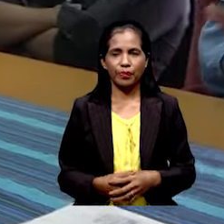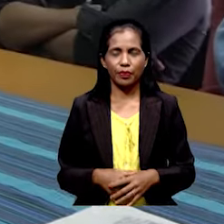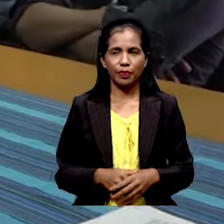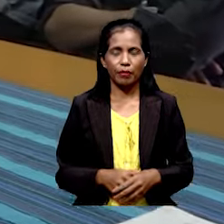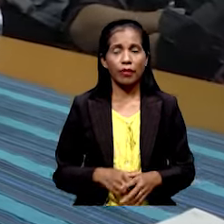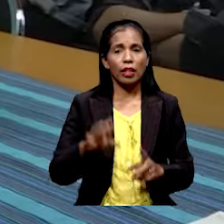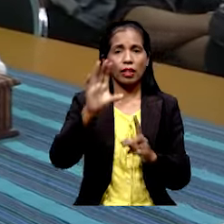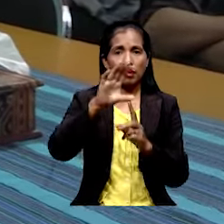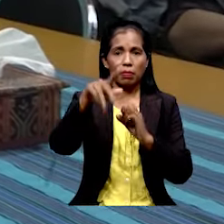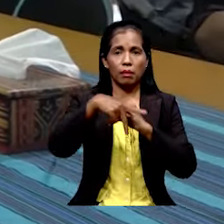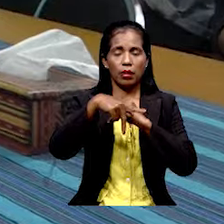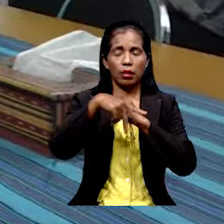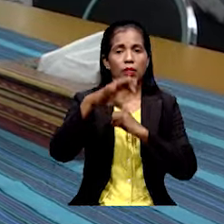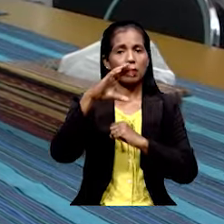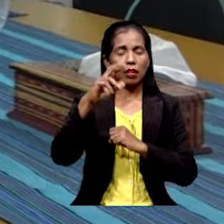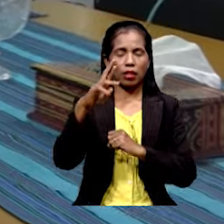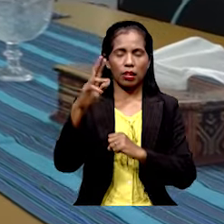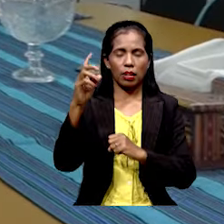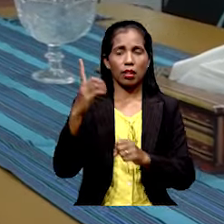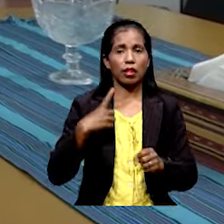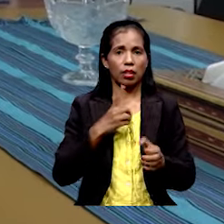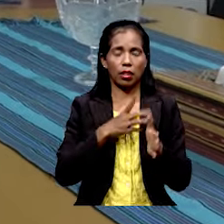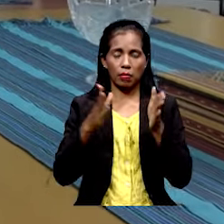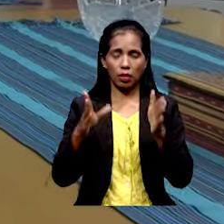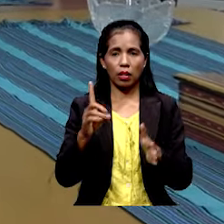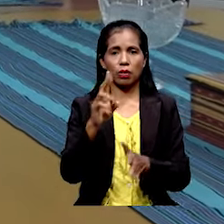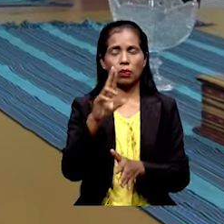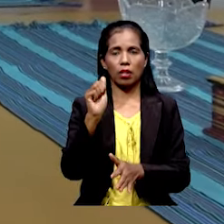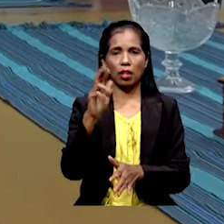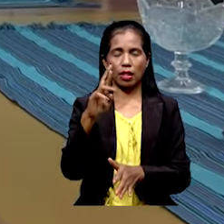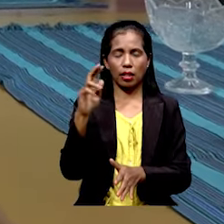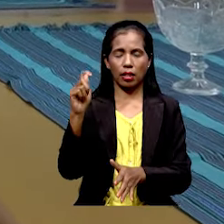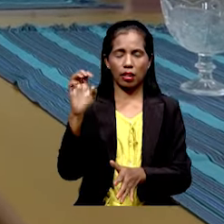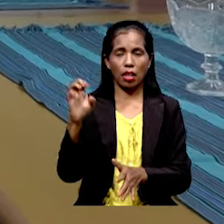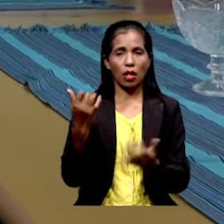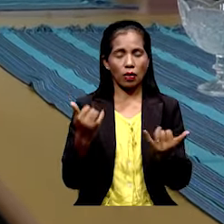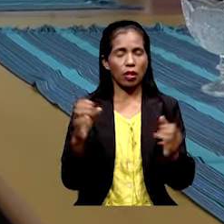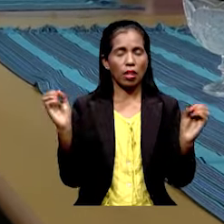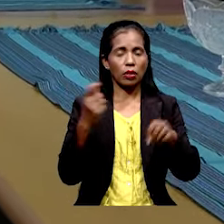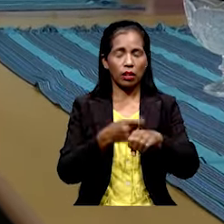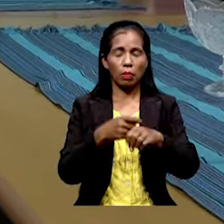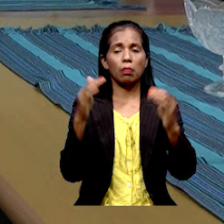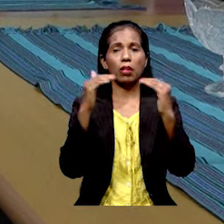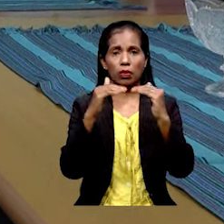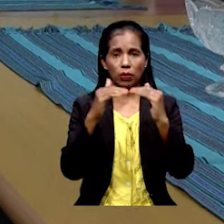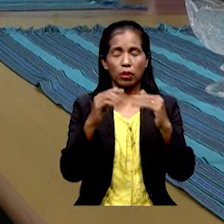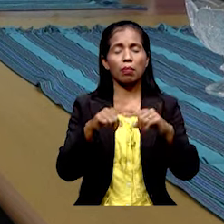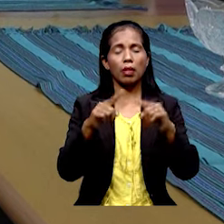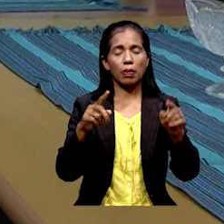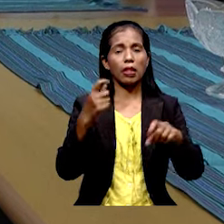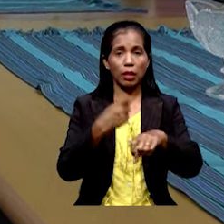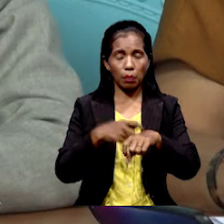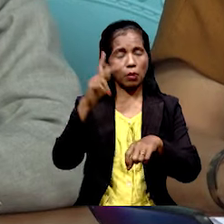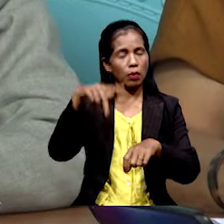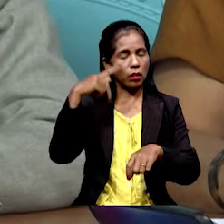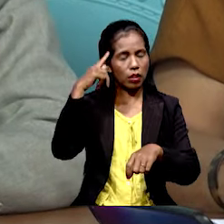Chefe bancada Senarté, deputado Duarte Nunes Sateten, agora laos tempo ba diálogo, mebe tempo política, nune